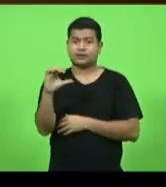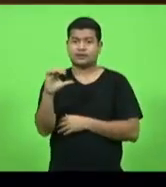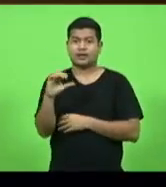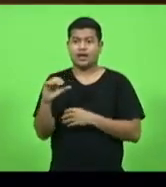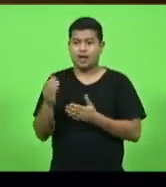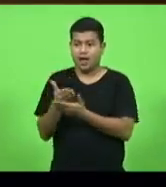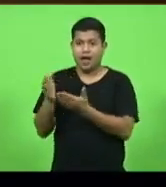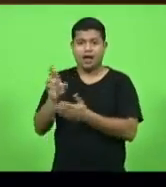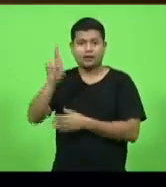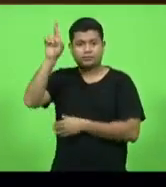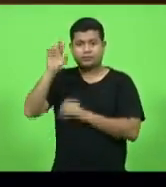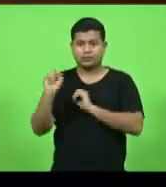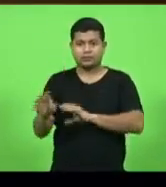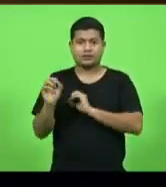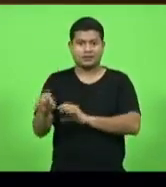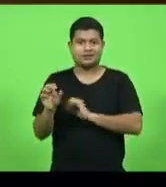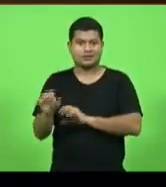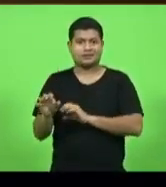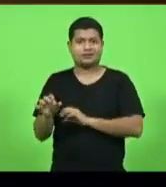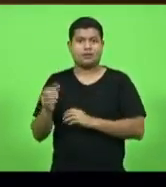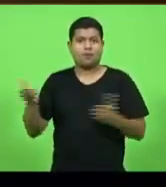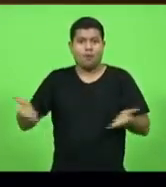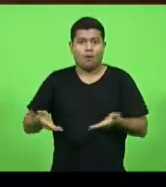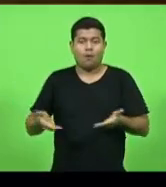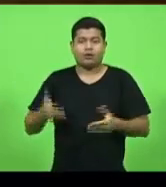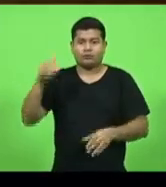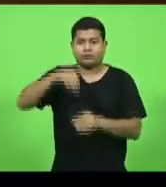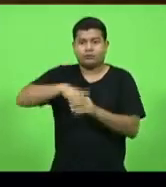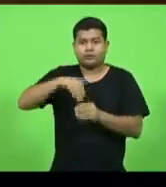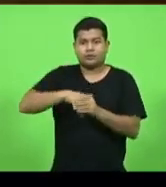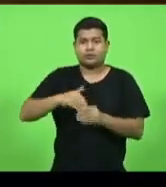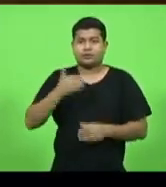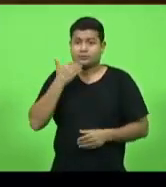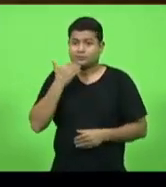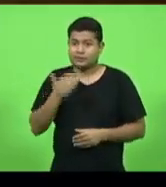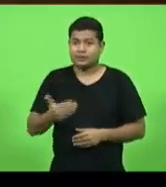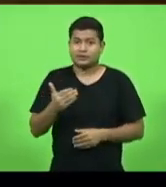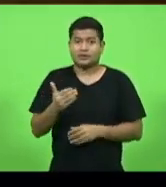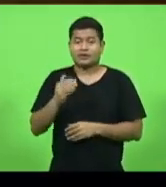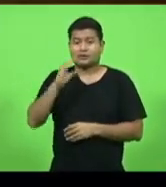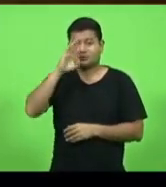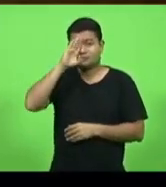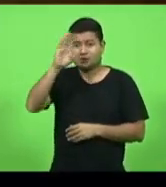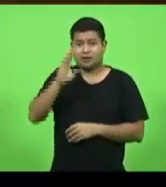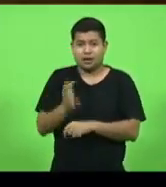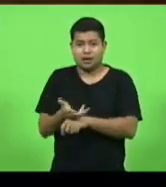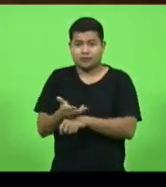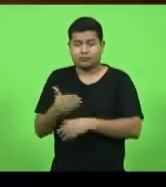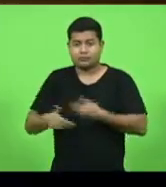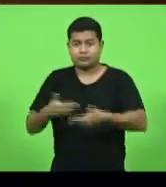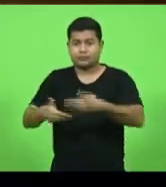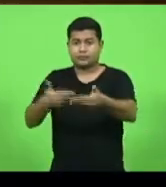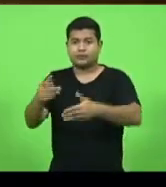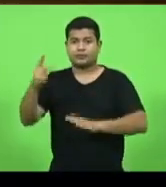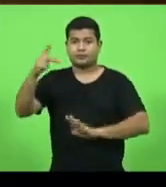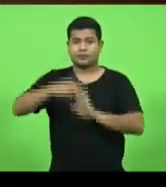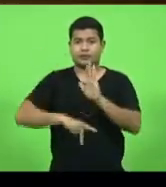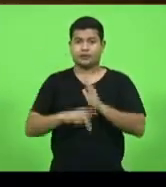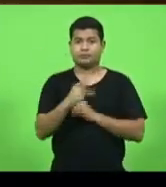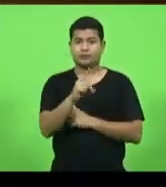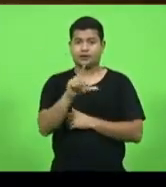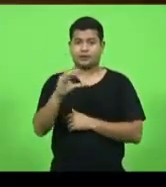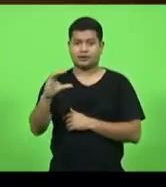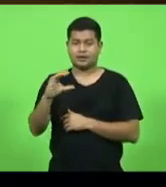educadoras. Hoje será votado o requerimento pedindo prioridade na tramitação do projeto de educação